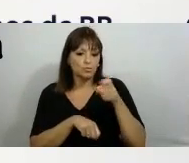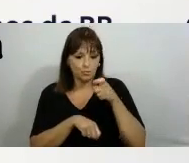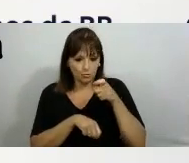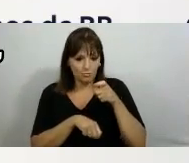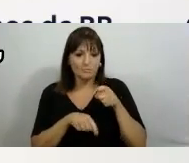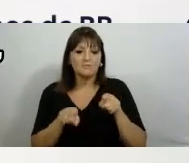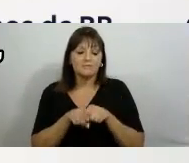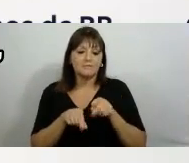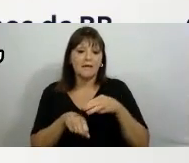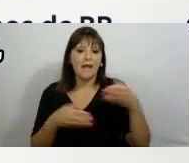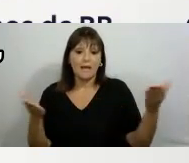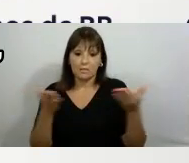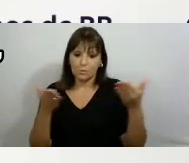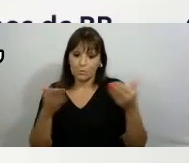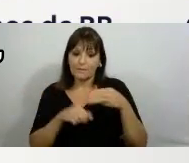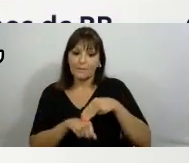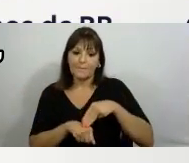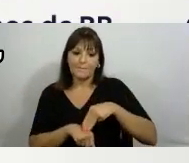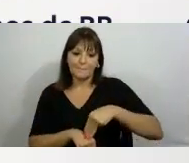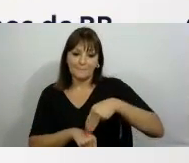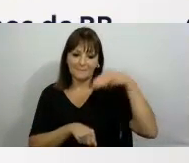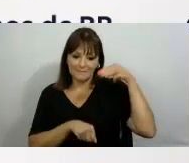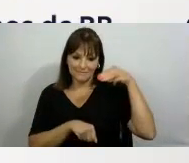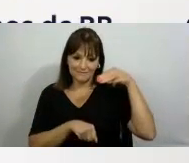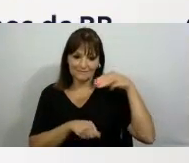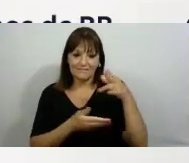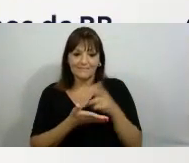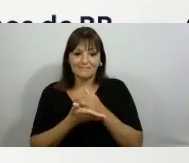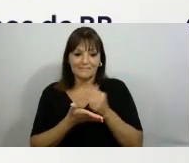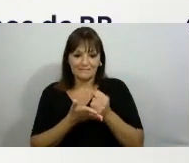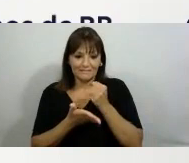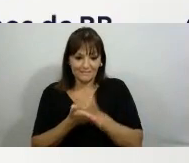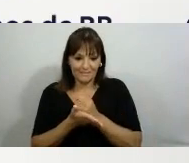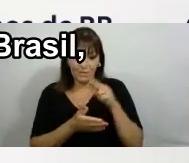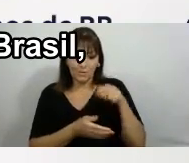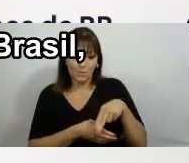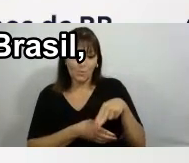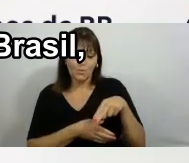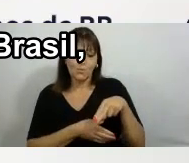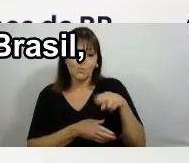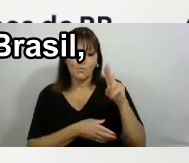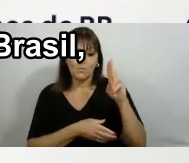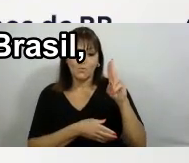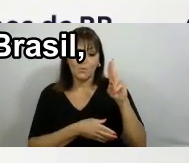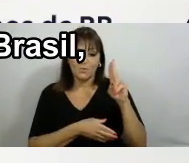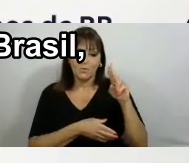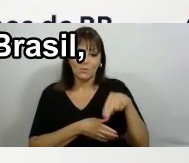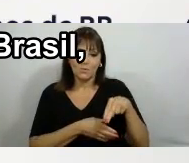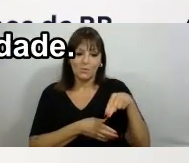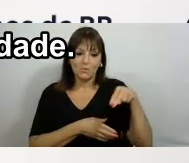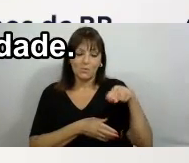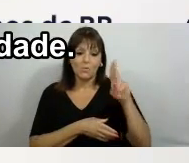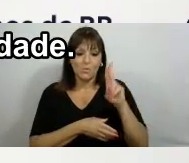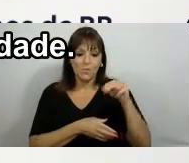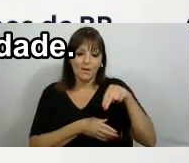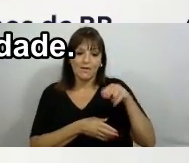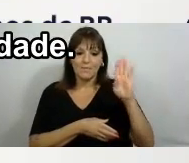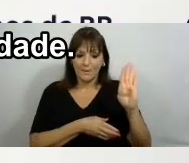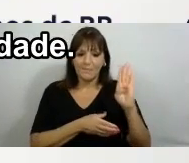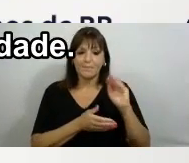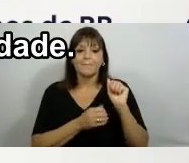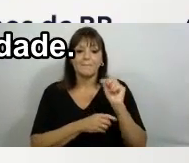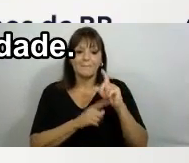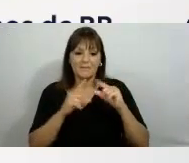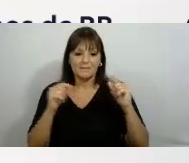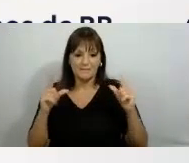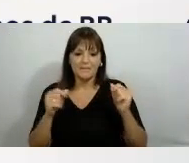atualmente mestranda ralanda em design na UNB, Universidade de Brasília, sou analista de TI do Banco do Brasil, integrante do time